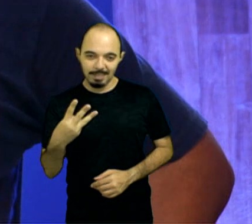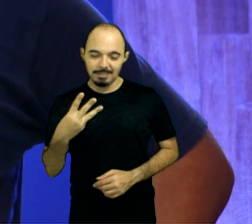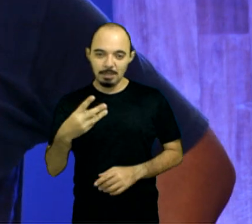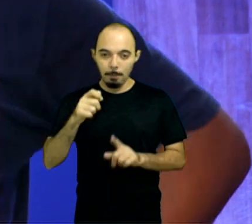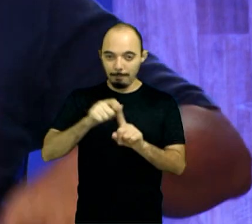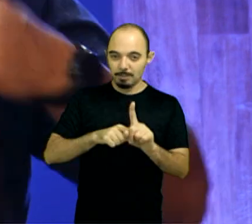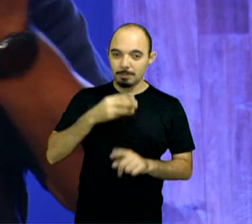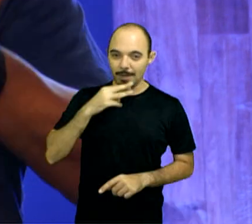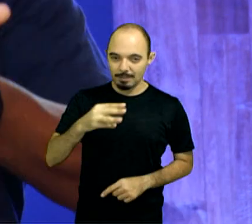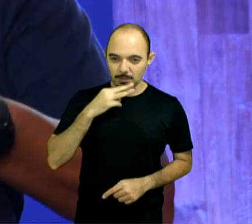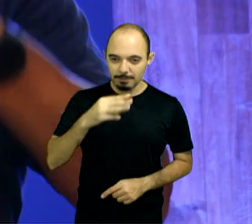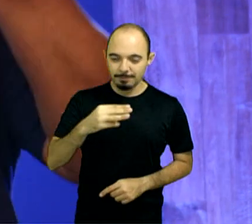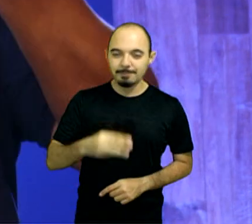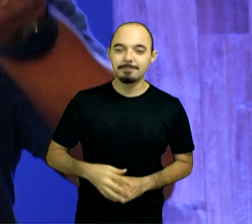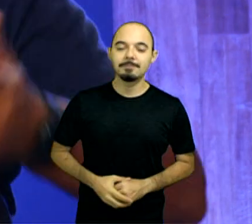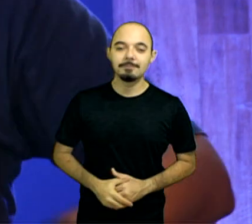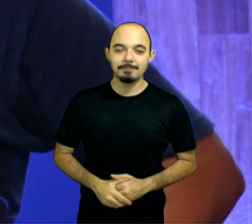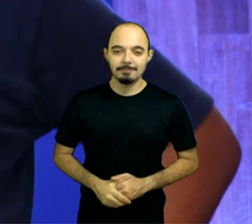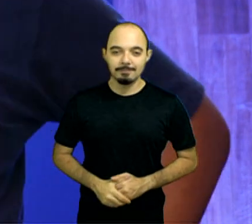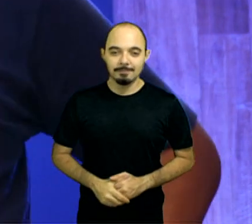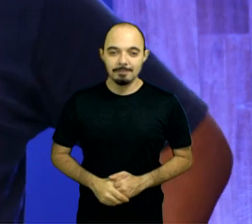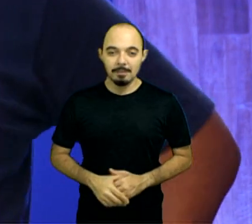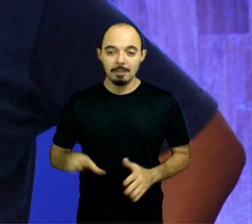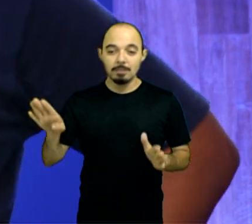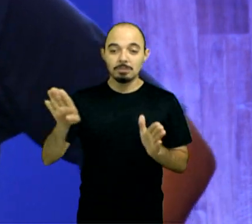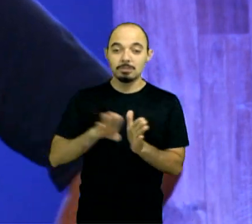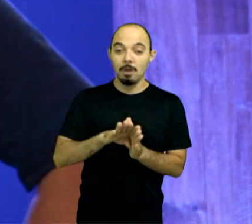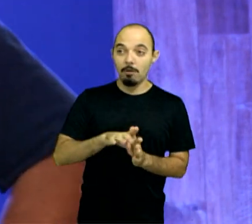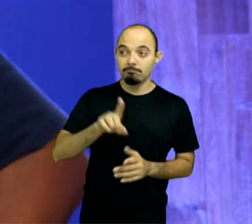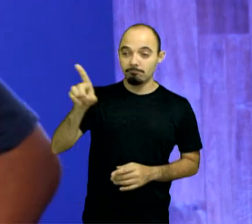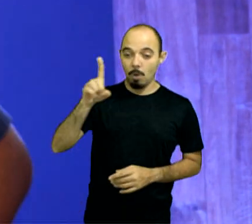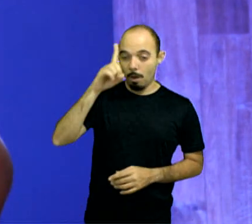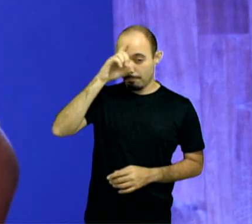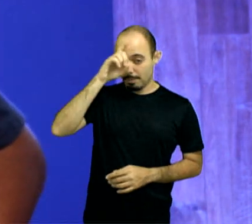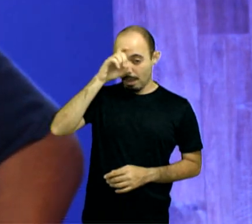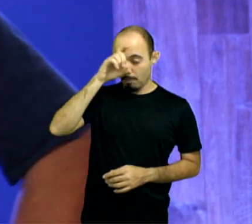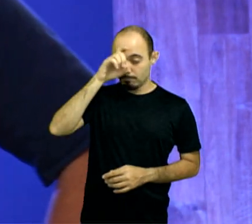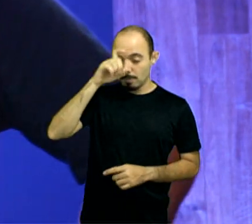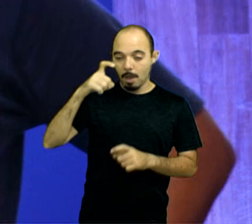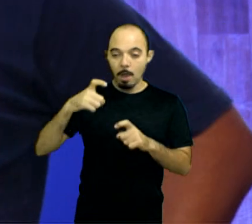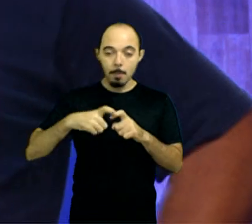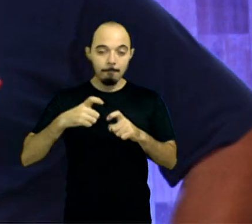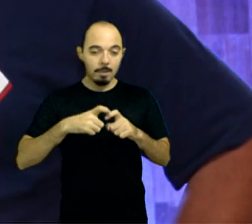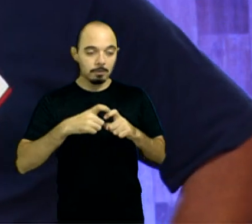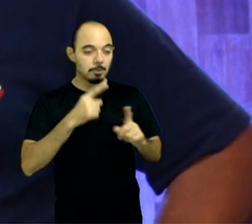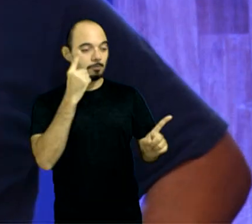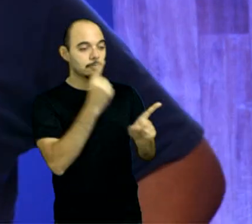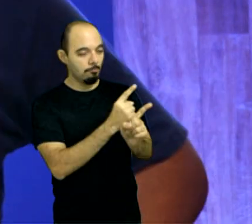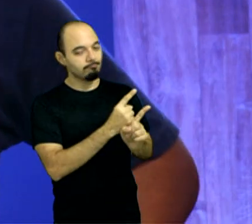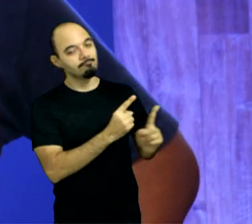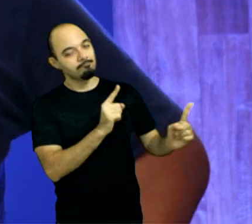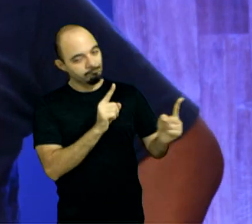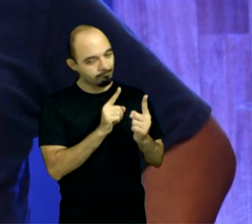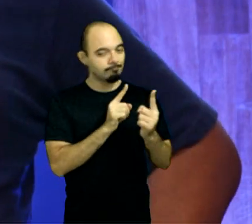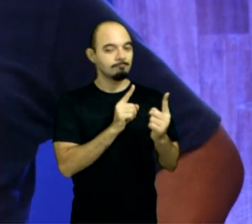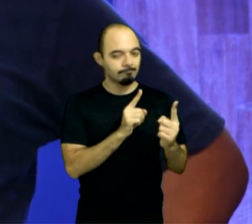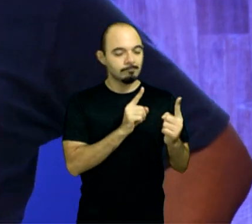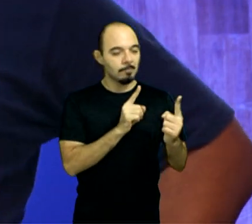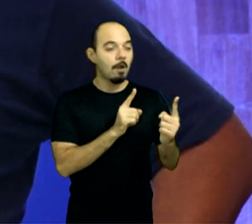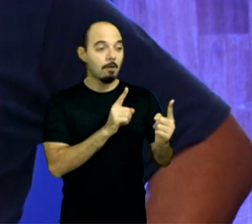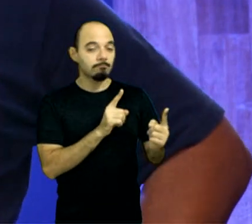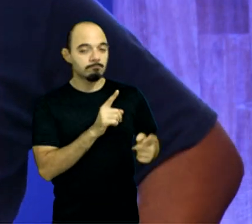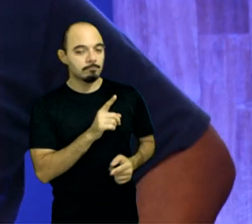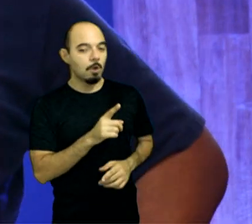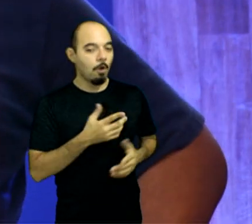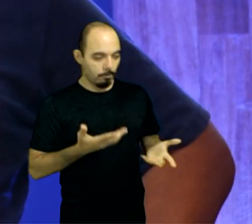Eu chegando lá, o médico já tinha constatado, eu cheguei no hospital. E é difícil, né, irmão?